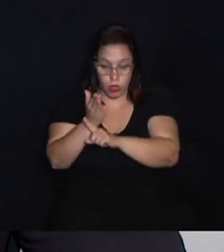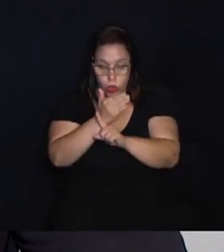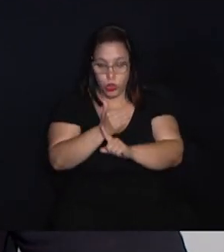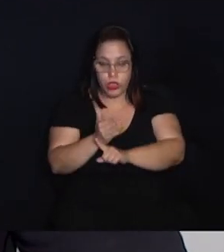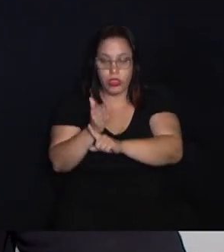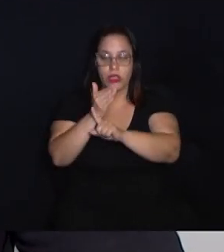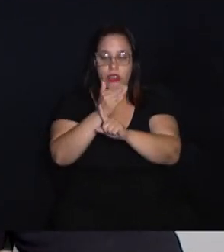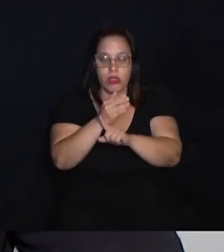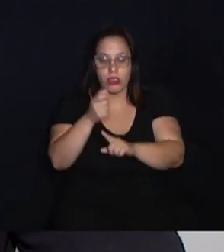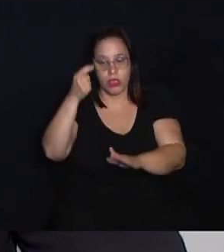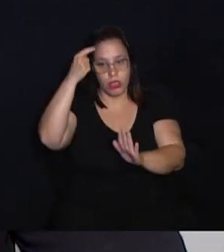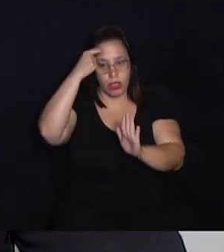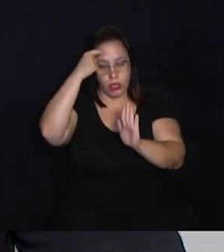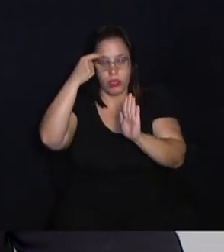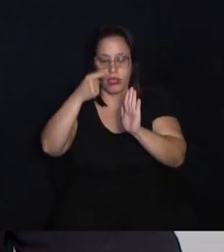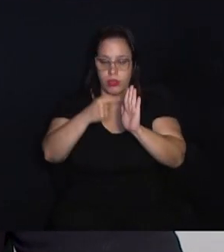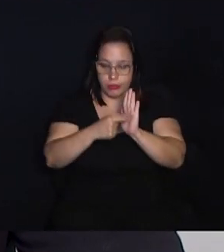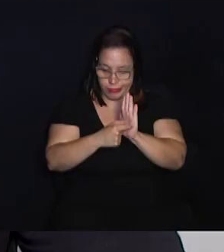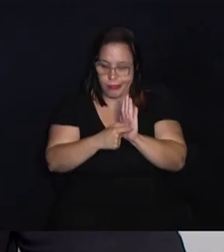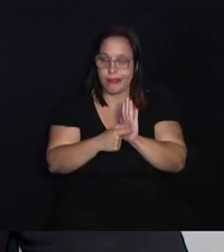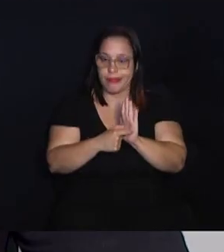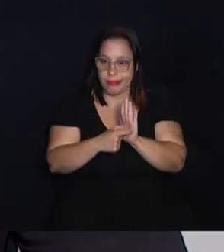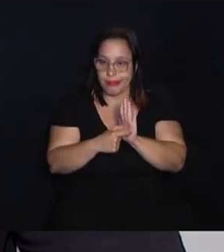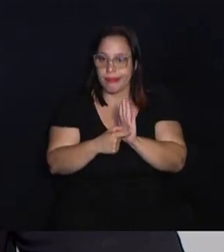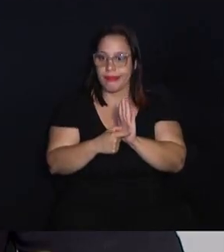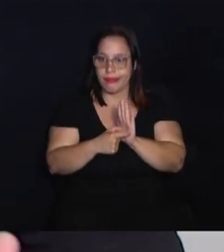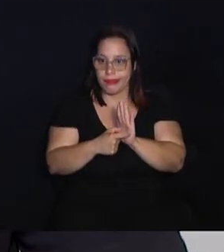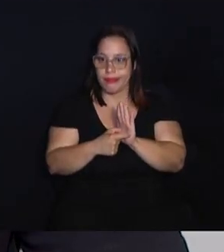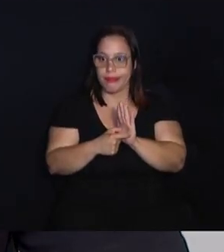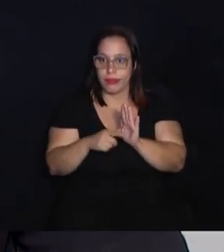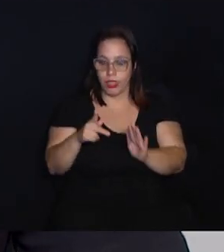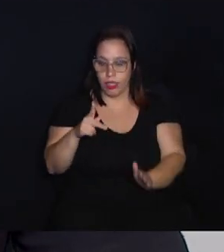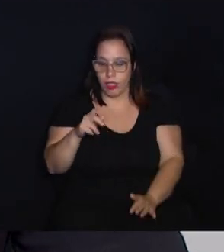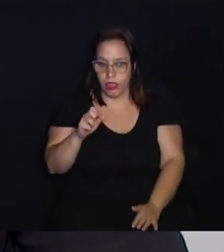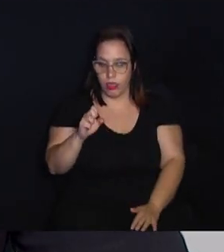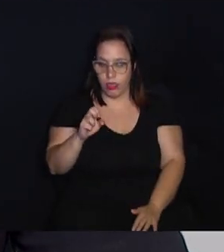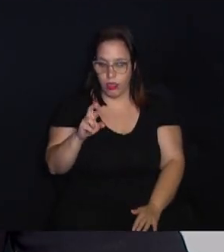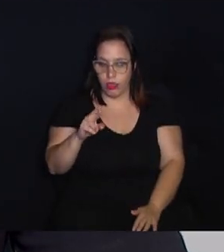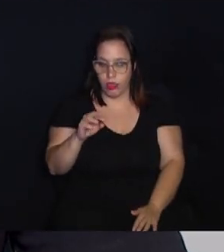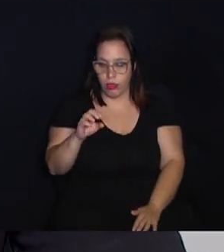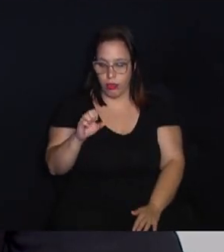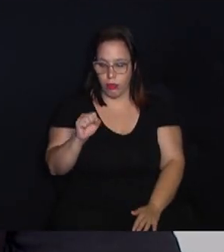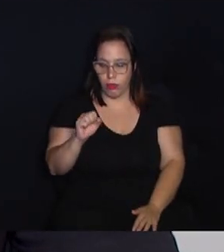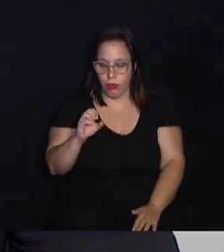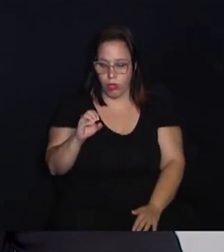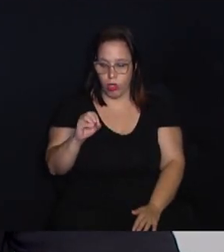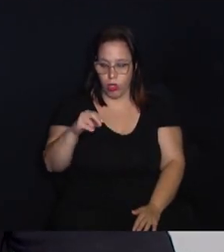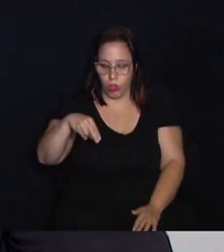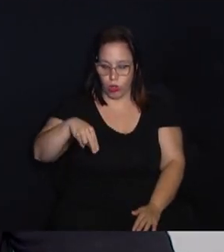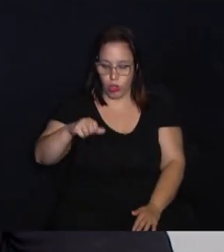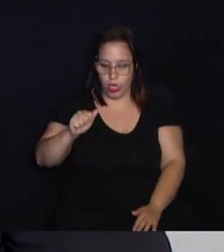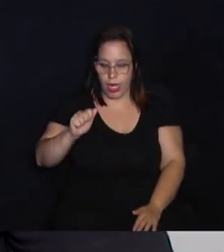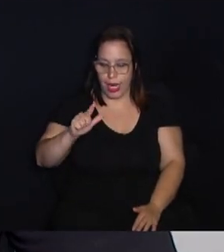como inteligência artificial, e a personalização, hiperpersonalização no atendimento. Então, a gente tem essas tendências